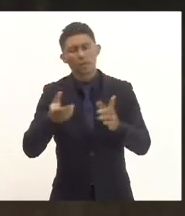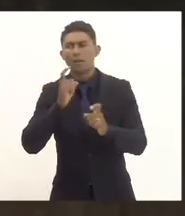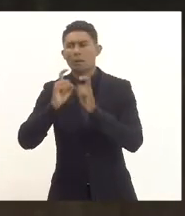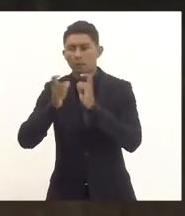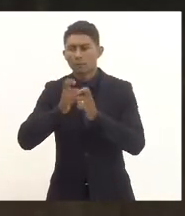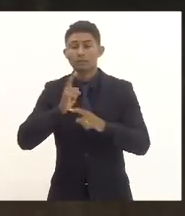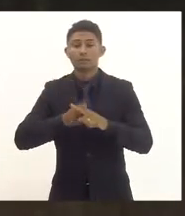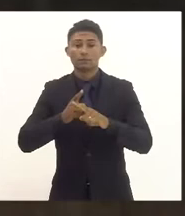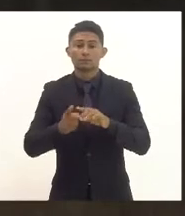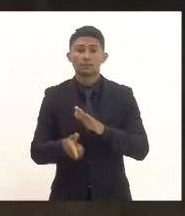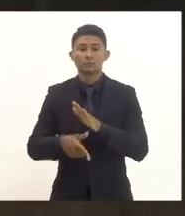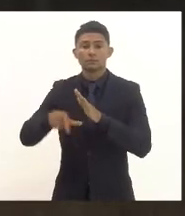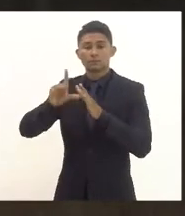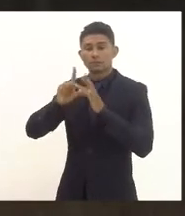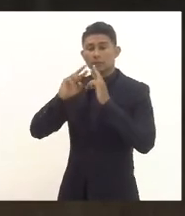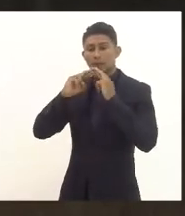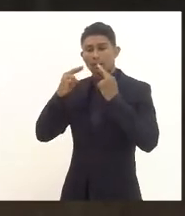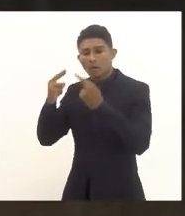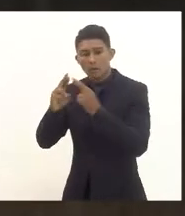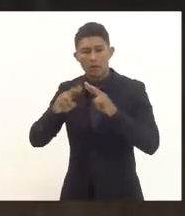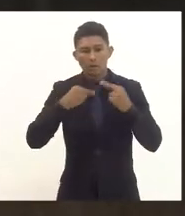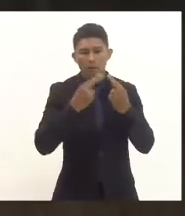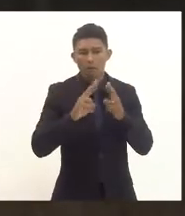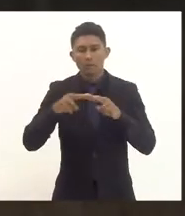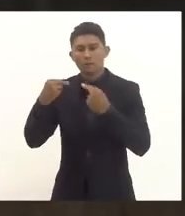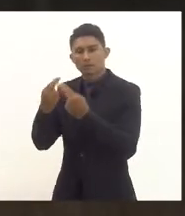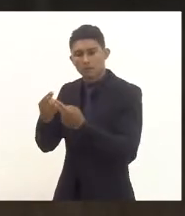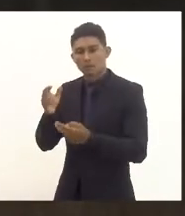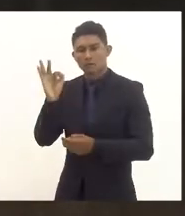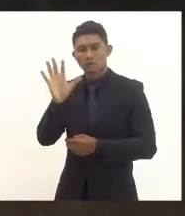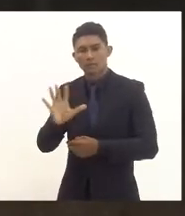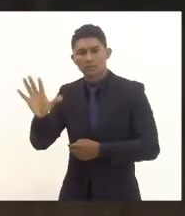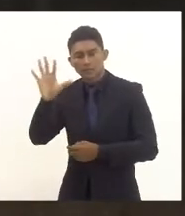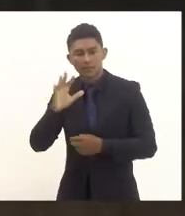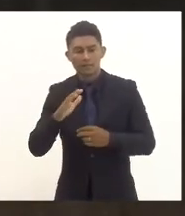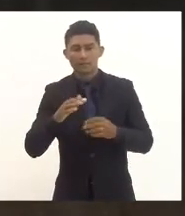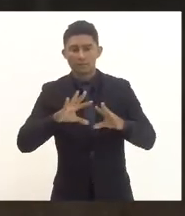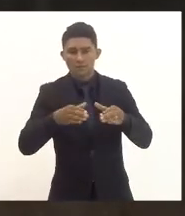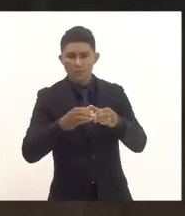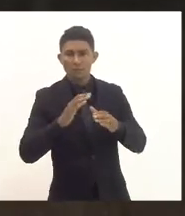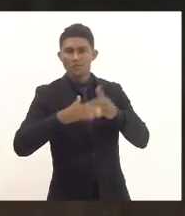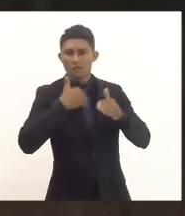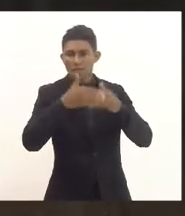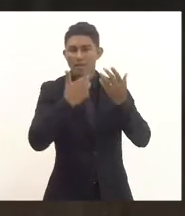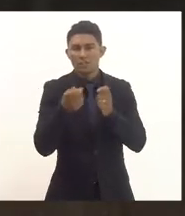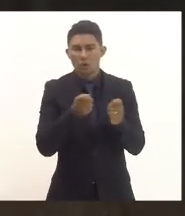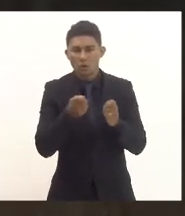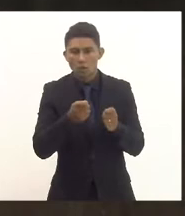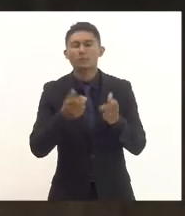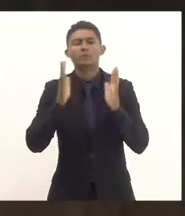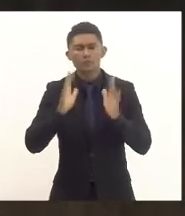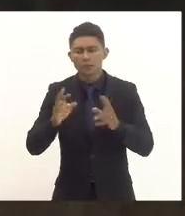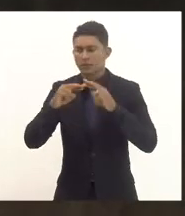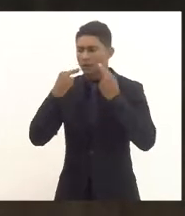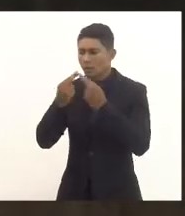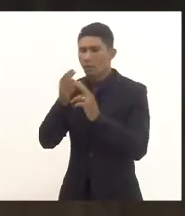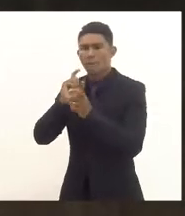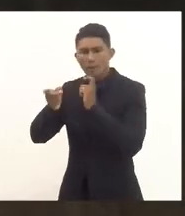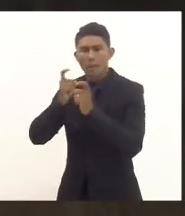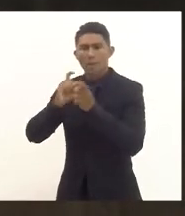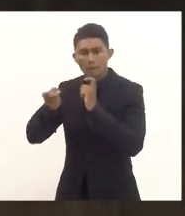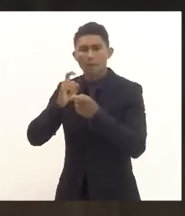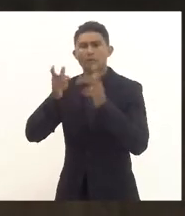tudo isso deve da audiência pública reunião antes do movimento econômico fazendo ele certo todas as possíveis saídas